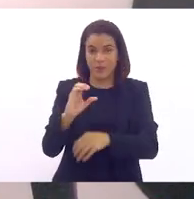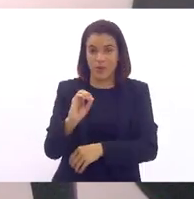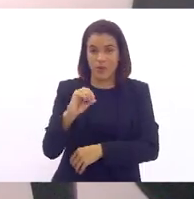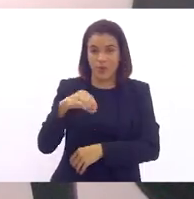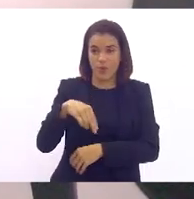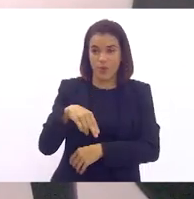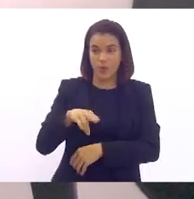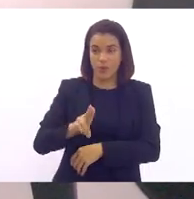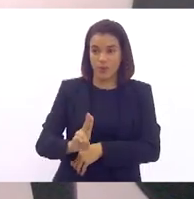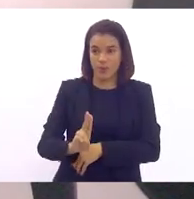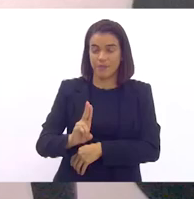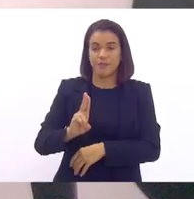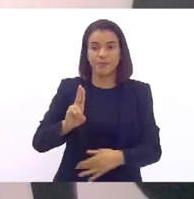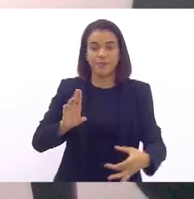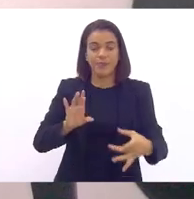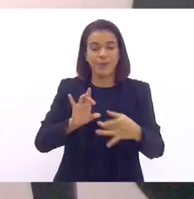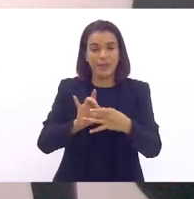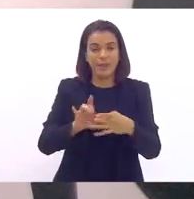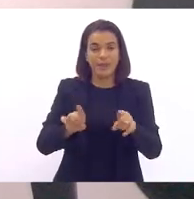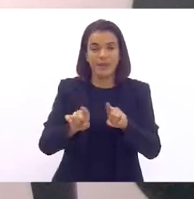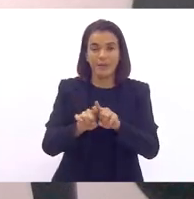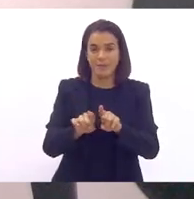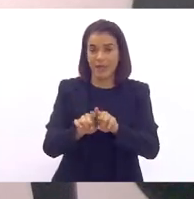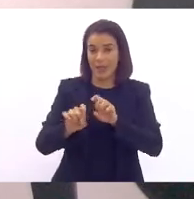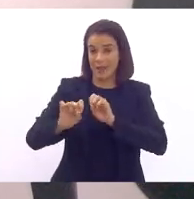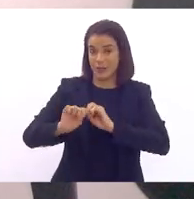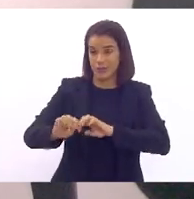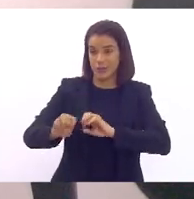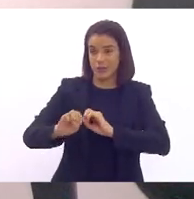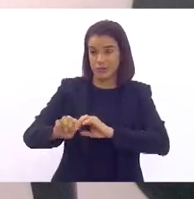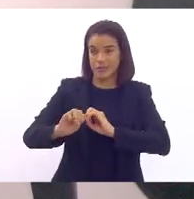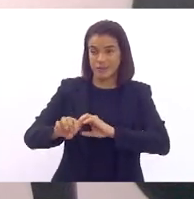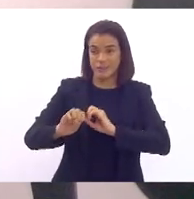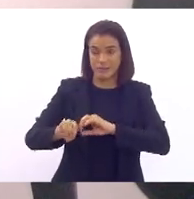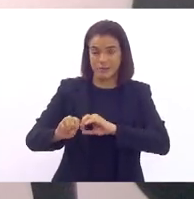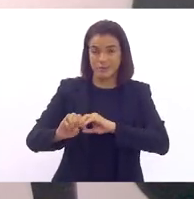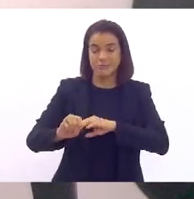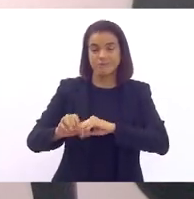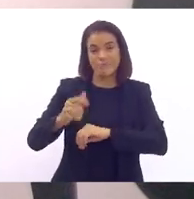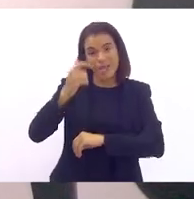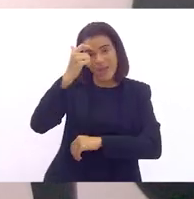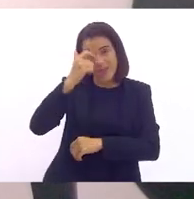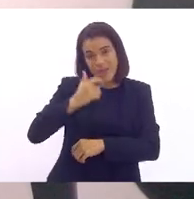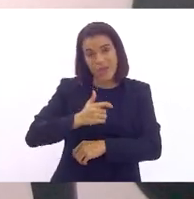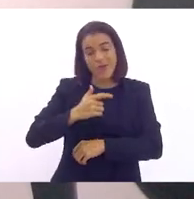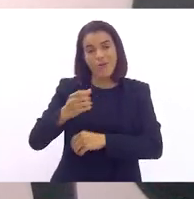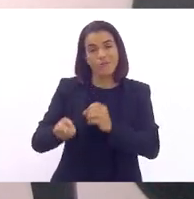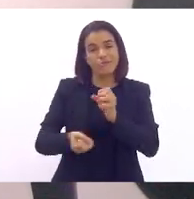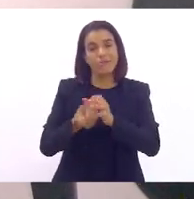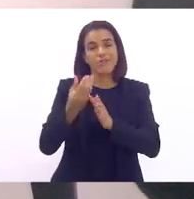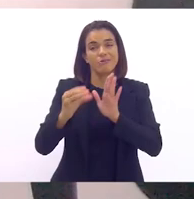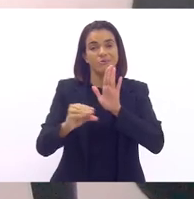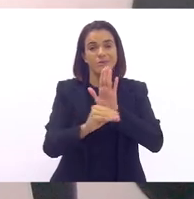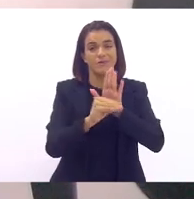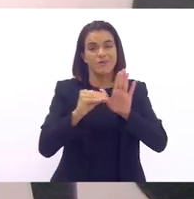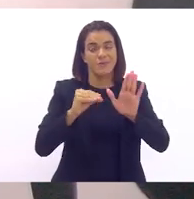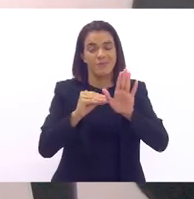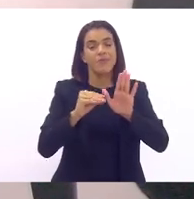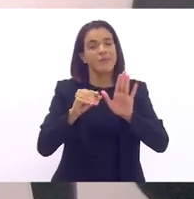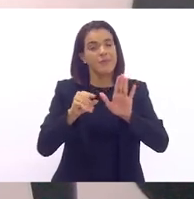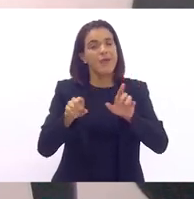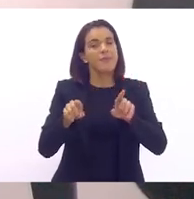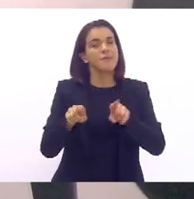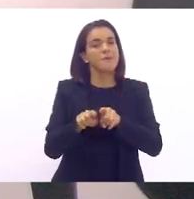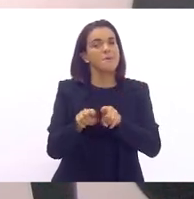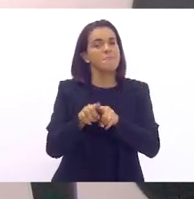está elencada questão da educação eh eu fiz essa emenda fundamental que ele também